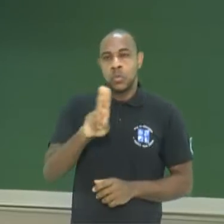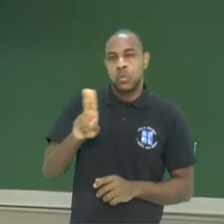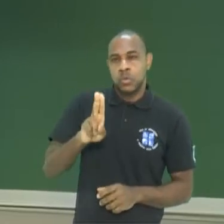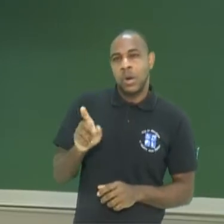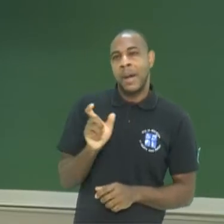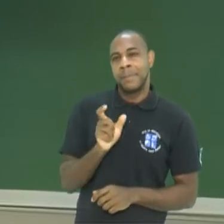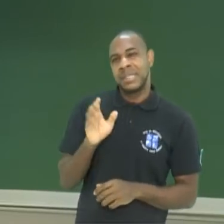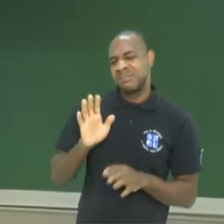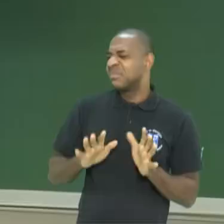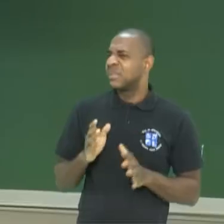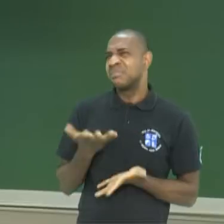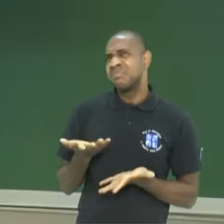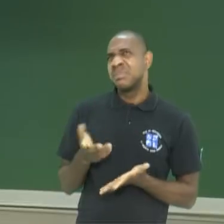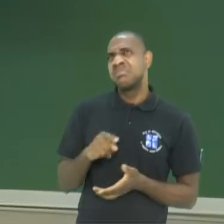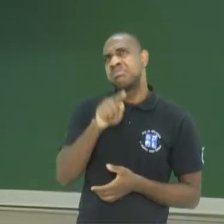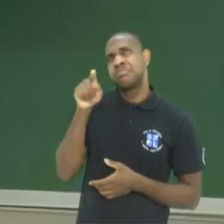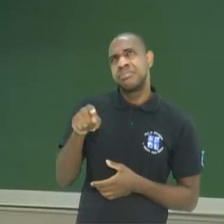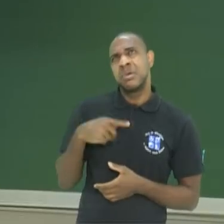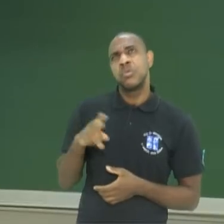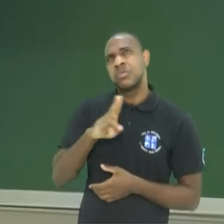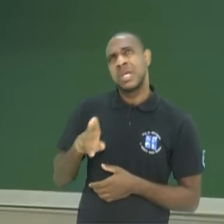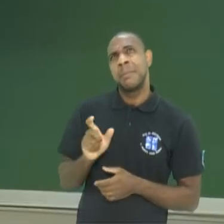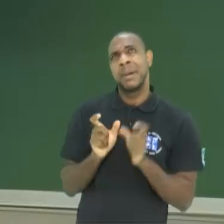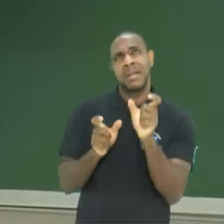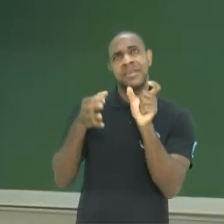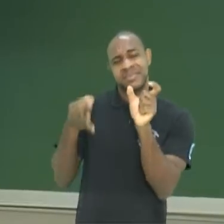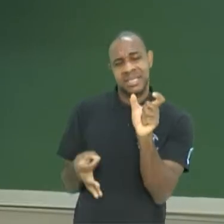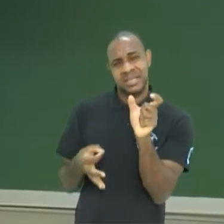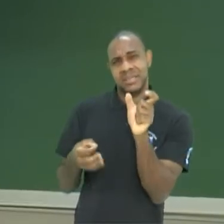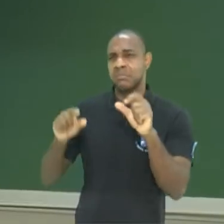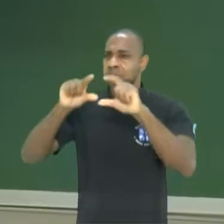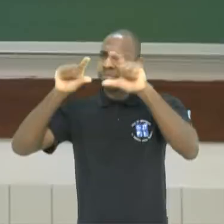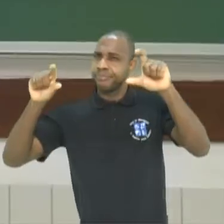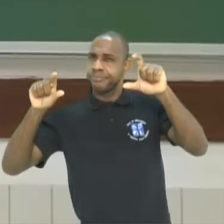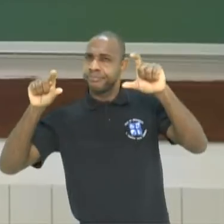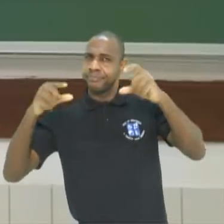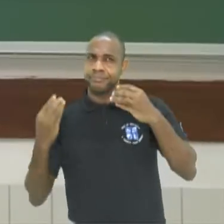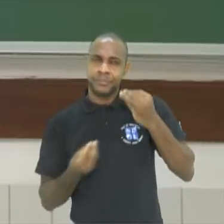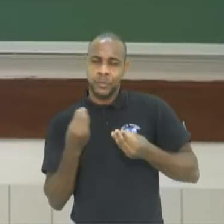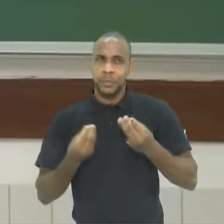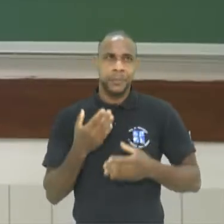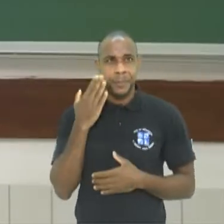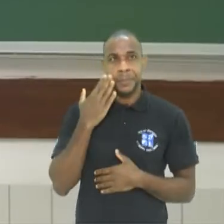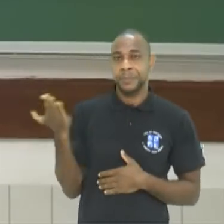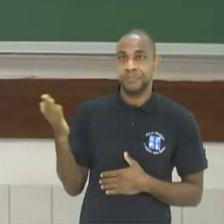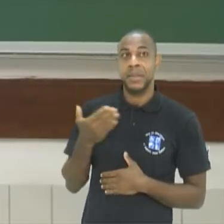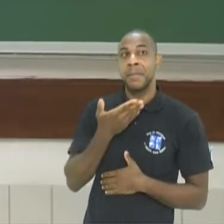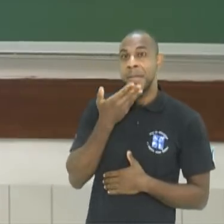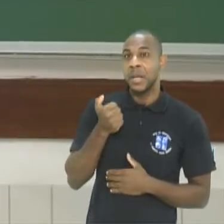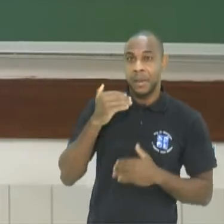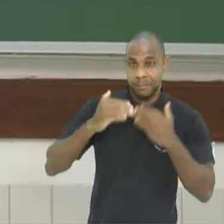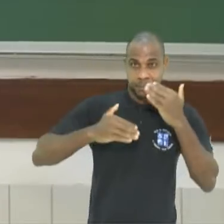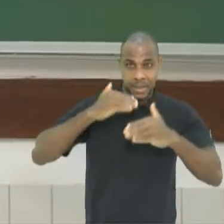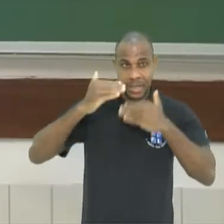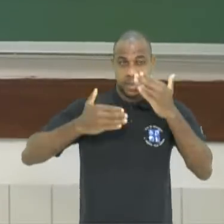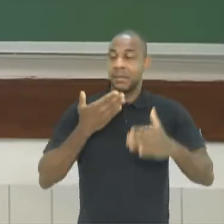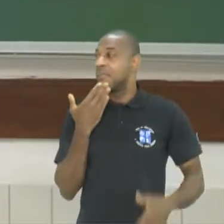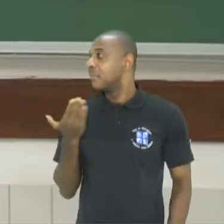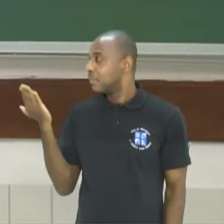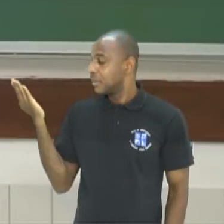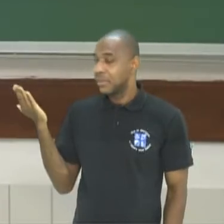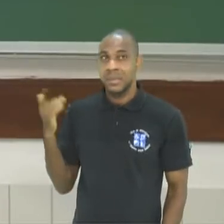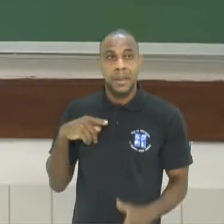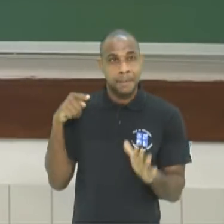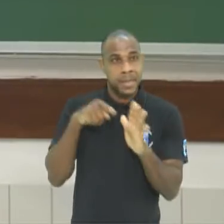palavra certa para transmitir isso? Para nós melhorarmos ainda mais isso que nós estamos pensando, trouxe um quiz